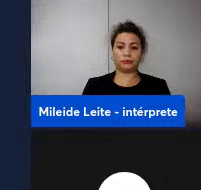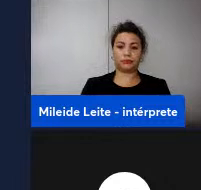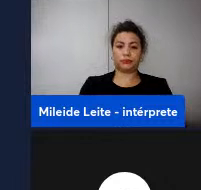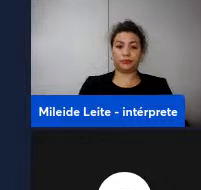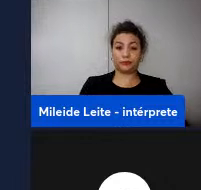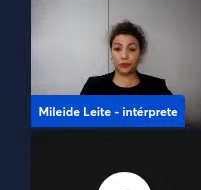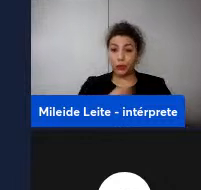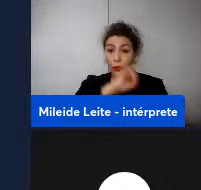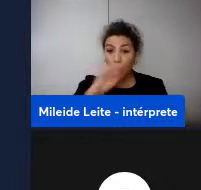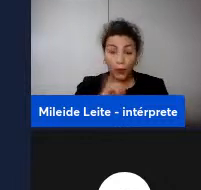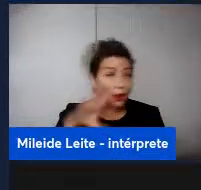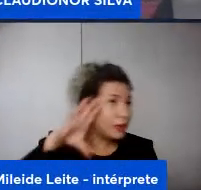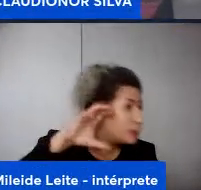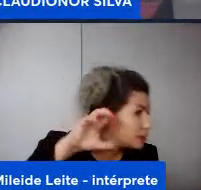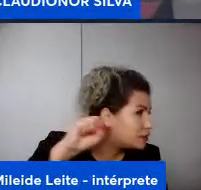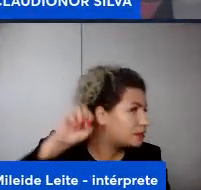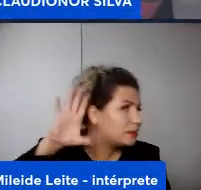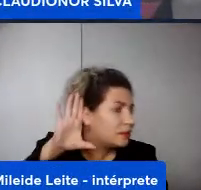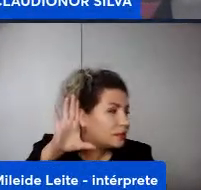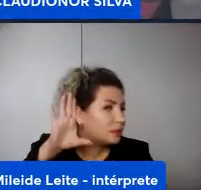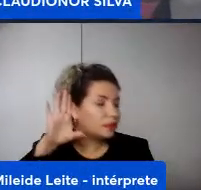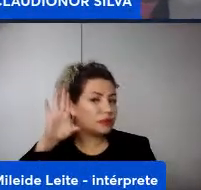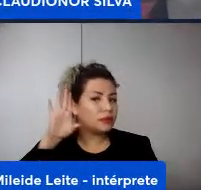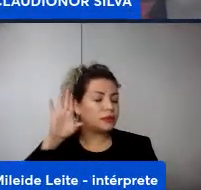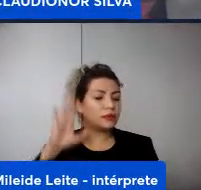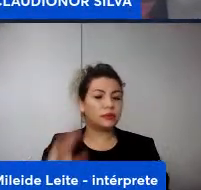Oi, me escutam?